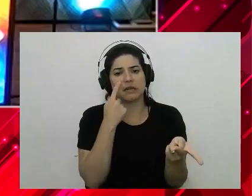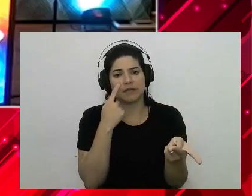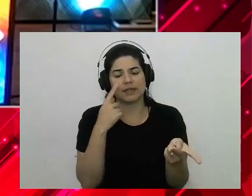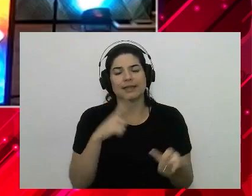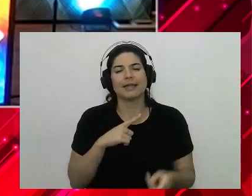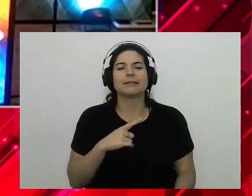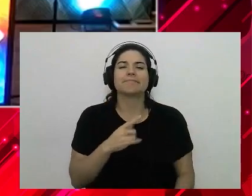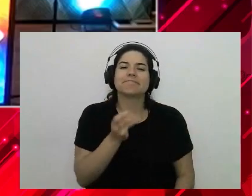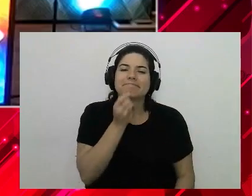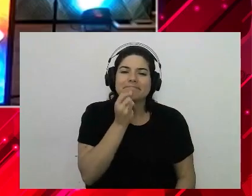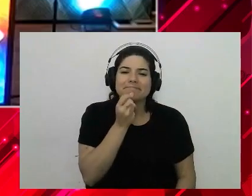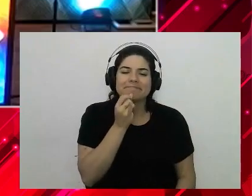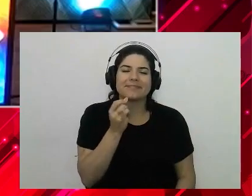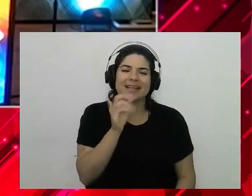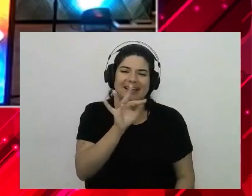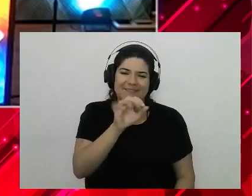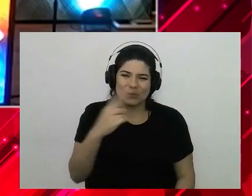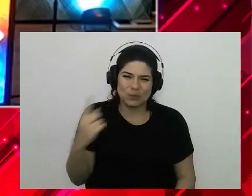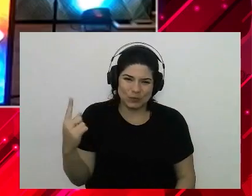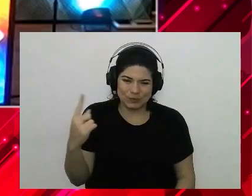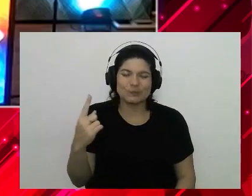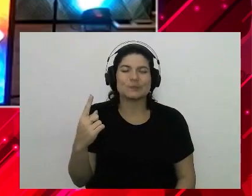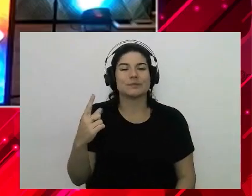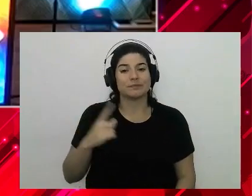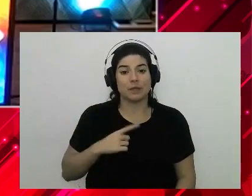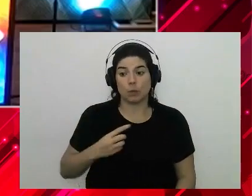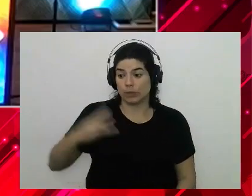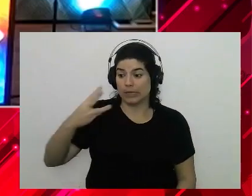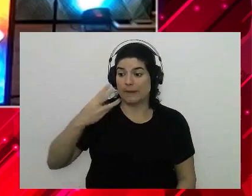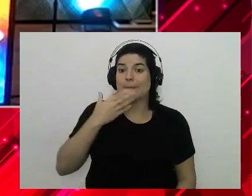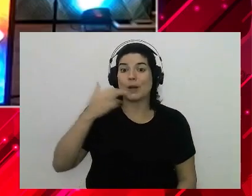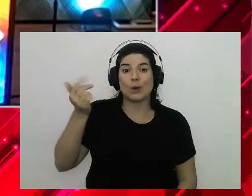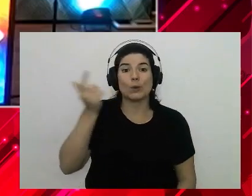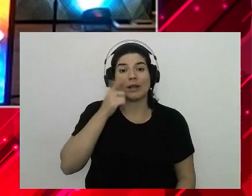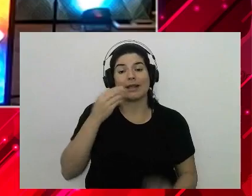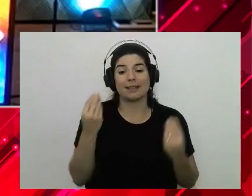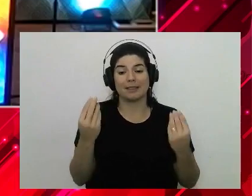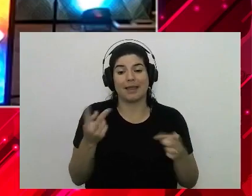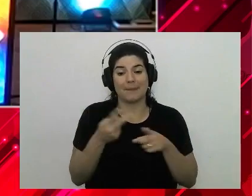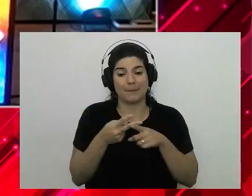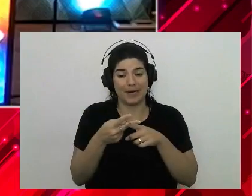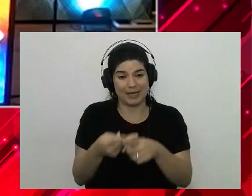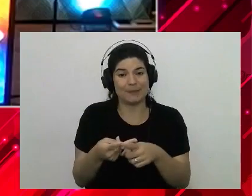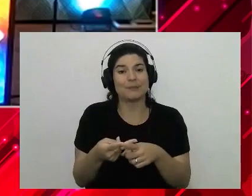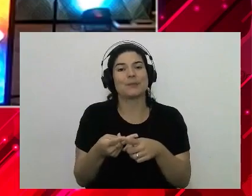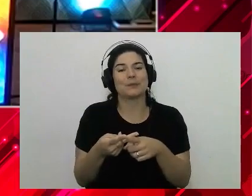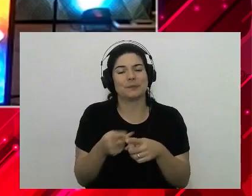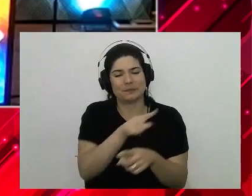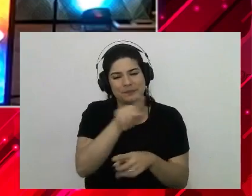está no final do dia, os três melhores ganham um prêmio, tá? Então, sinta-se à vontade.